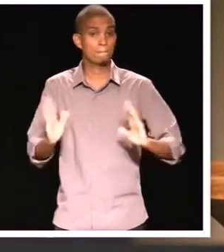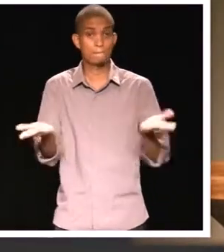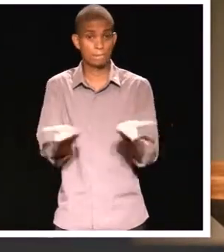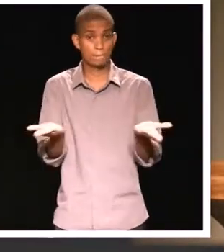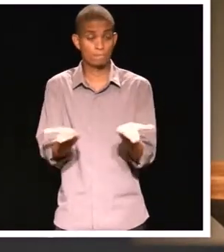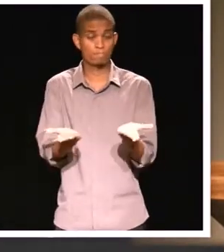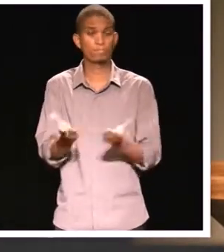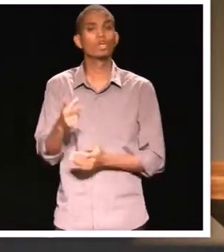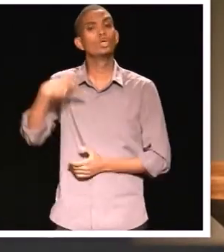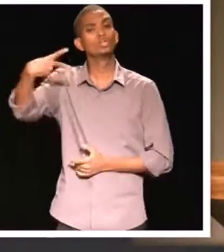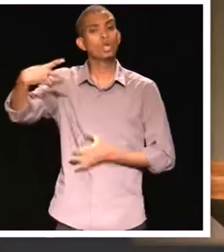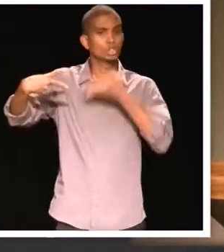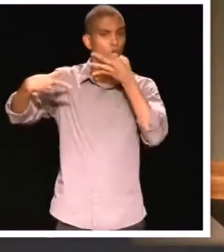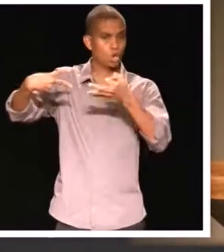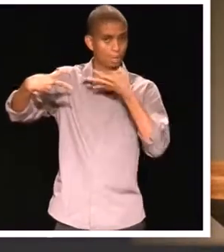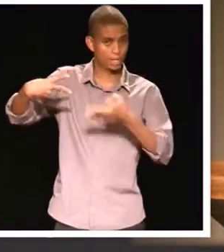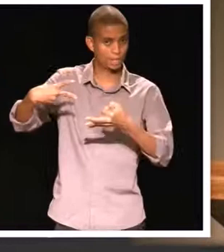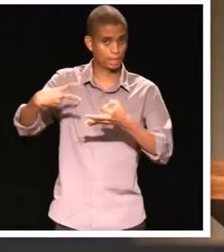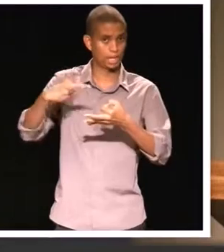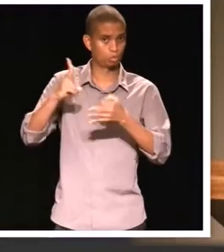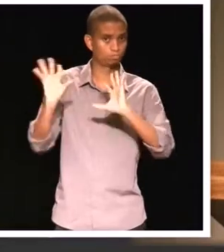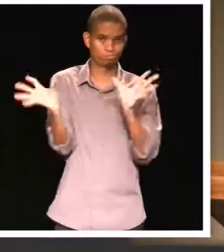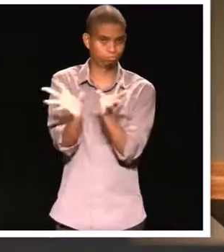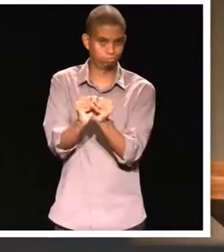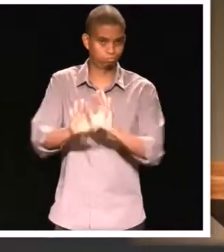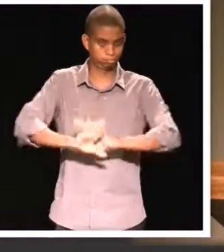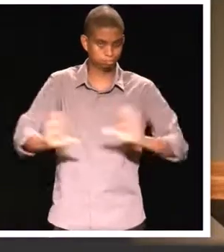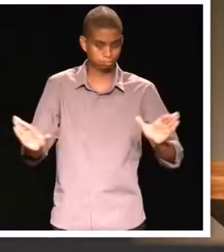só com 2 comentários finais.